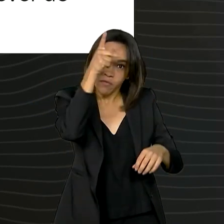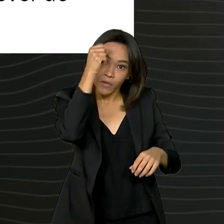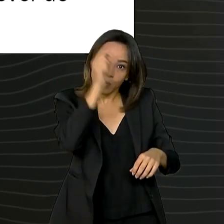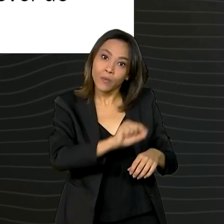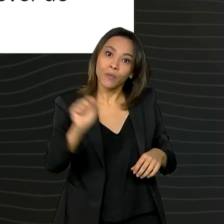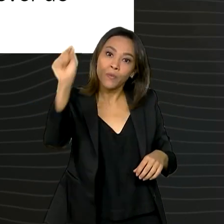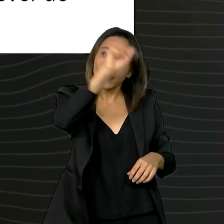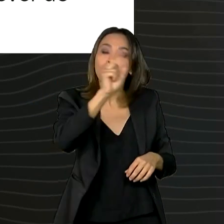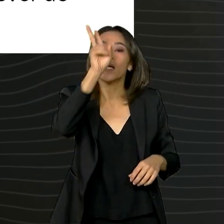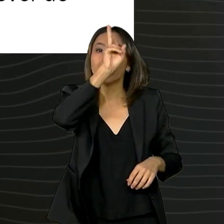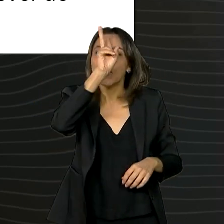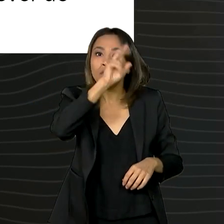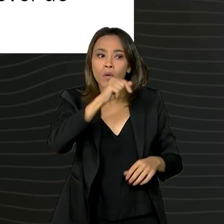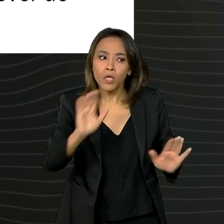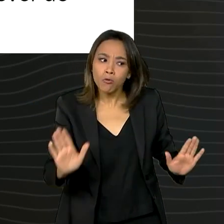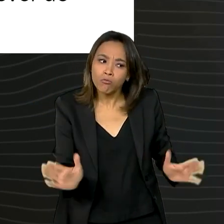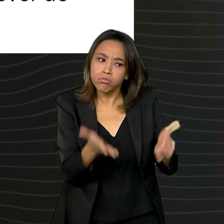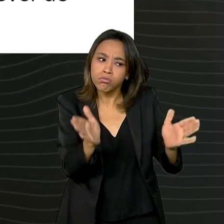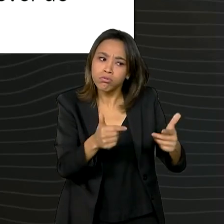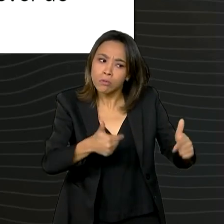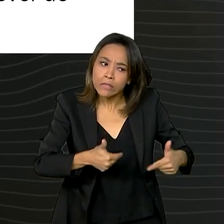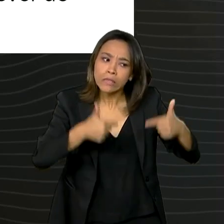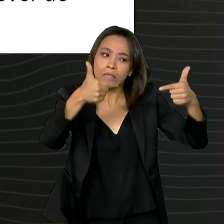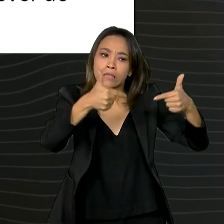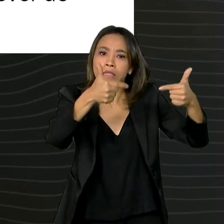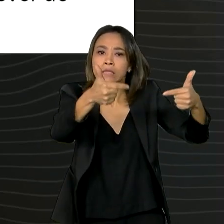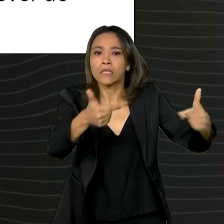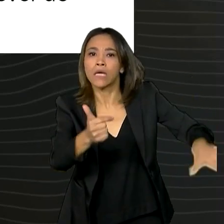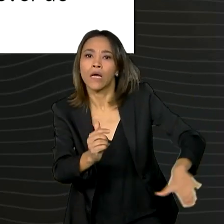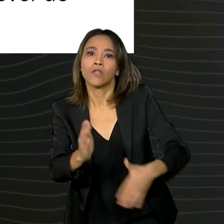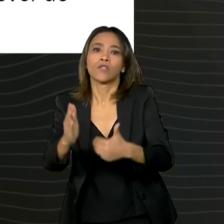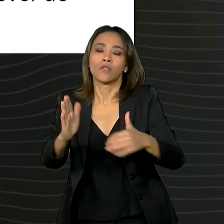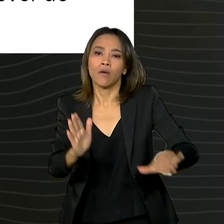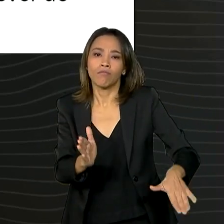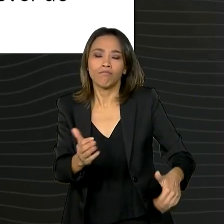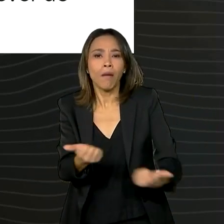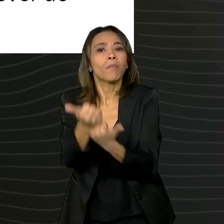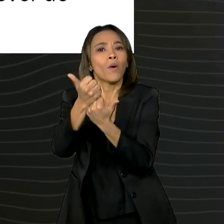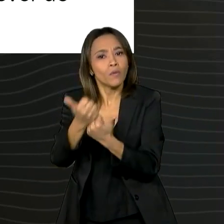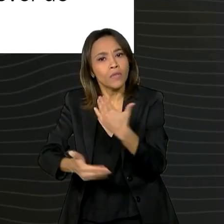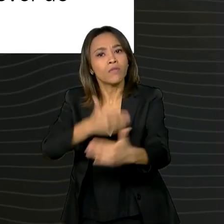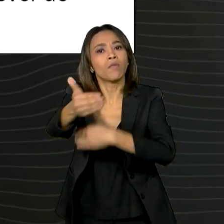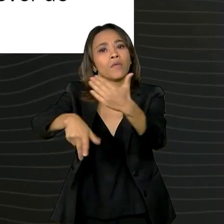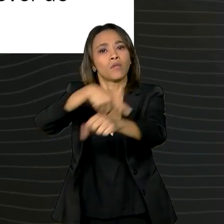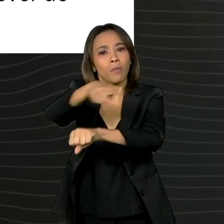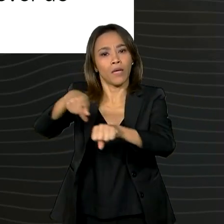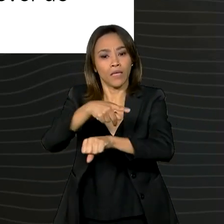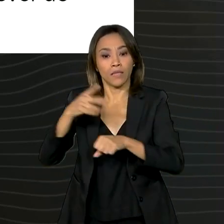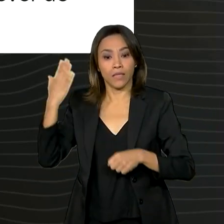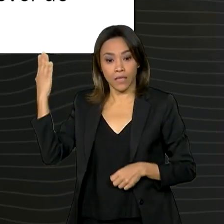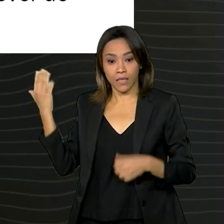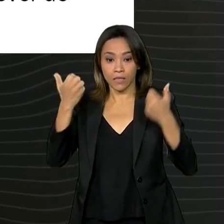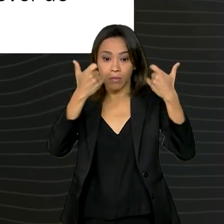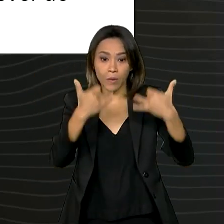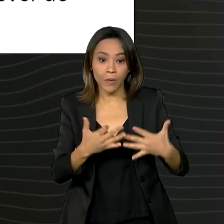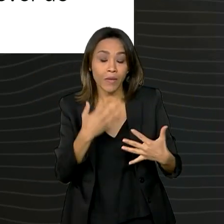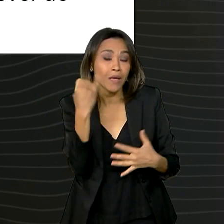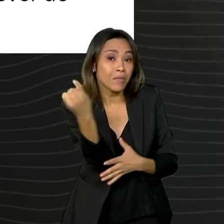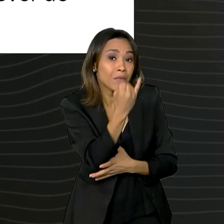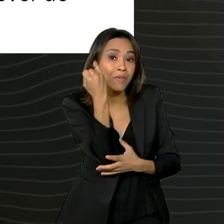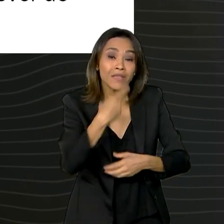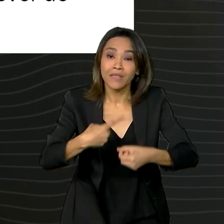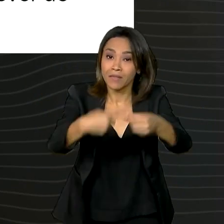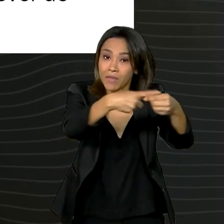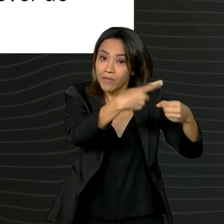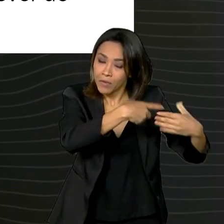para o desenvolvimento do país. Segundo o ministro, o papel das prefeituras é fundamental para o crescimento dos negócios